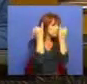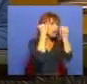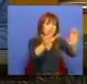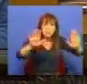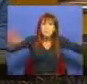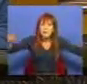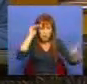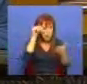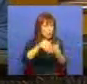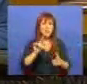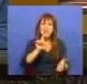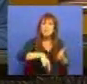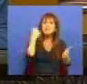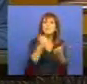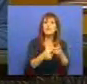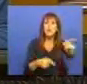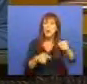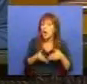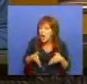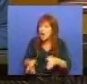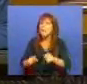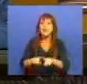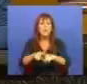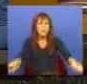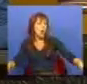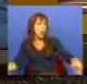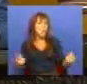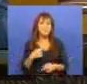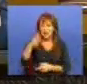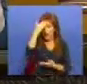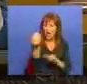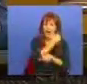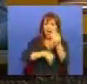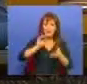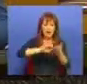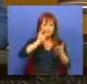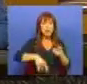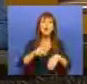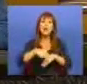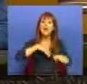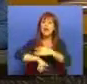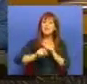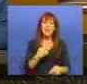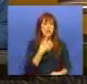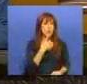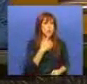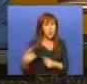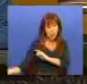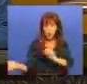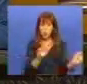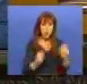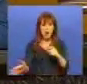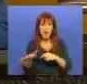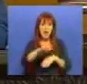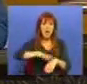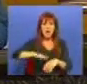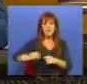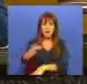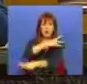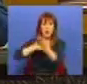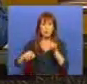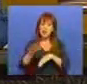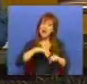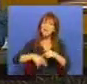independentemente do resultado final, é o caminho oposto. Referendar o tratado é realizar um enorme debate a nível europeu, é